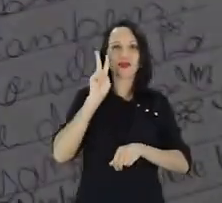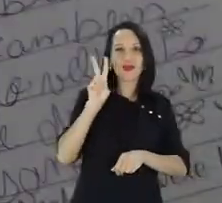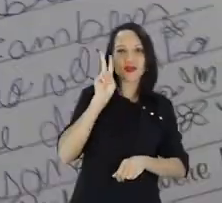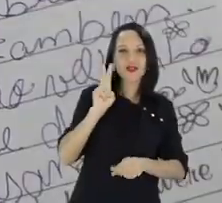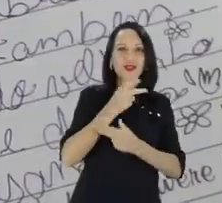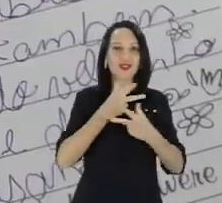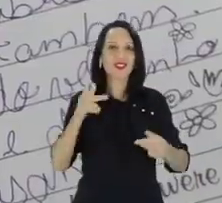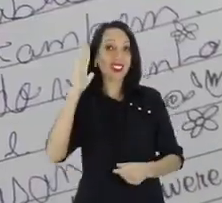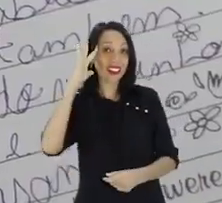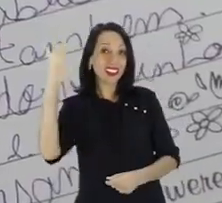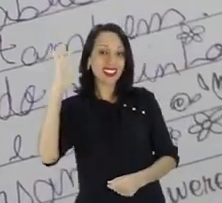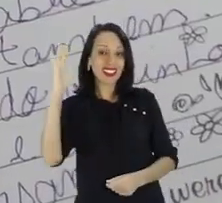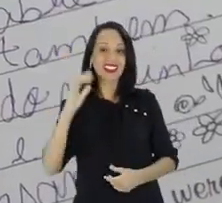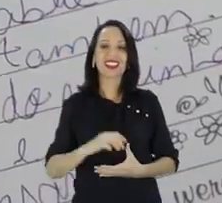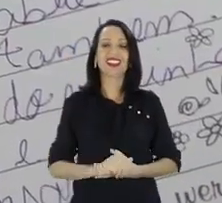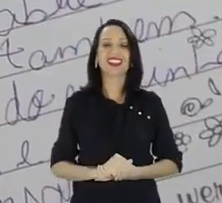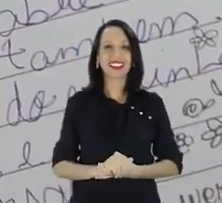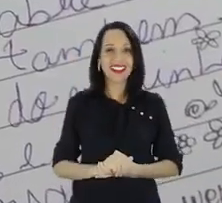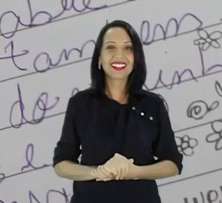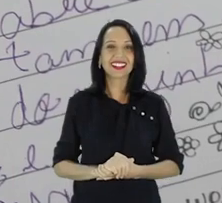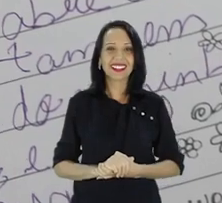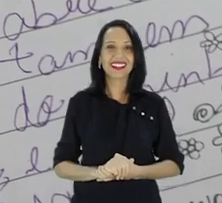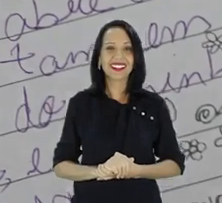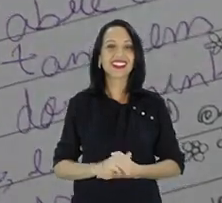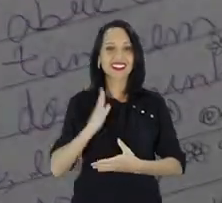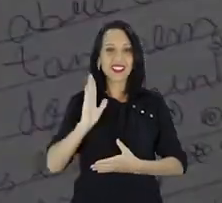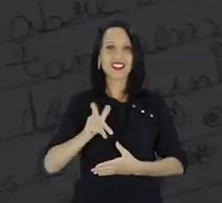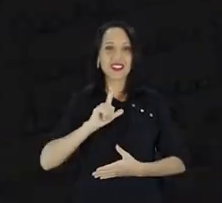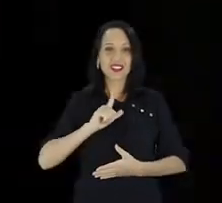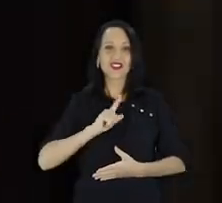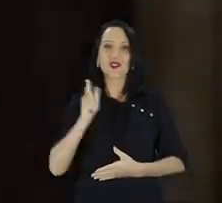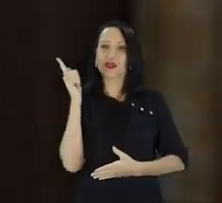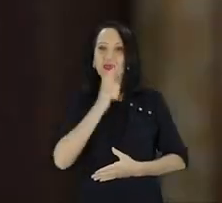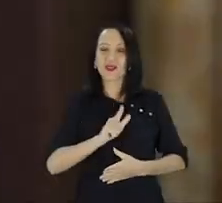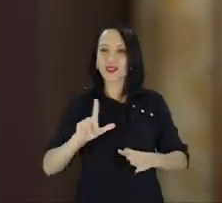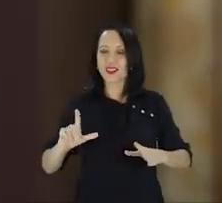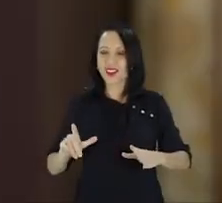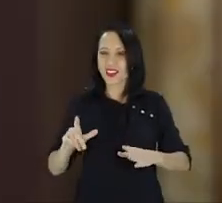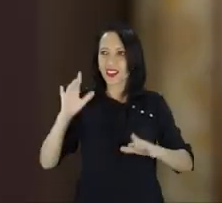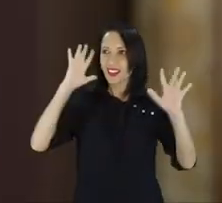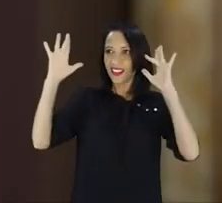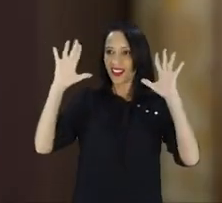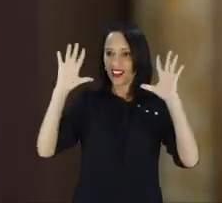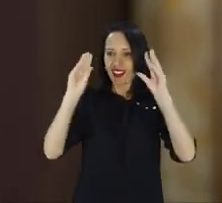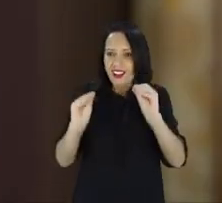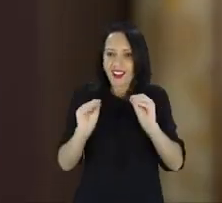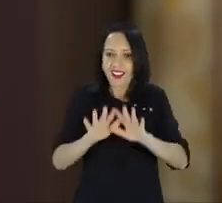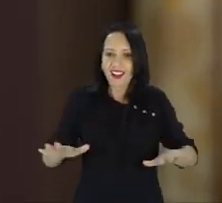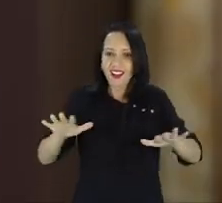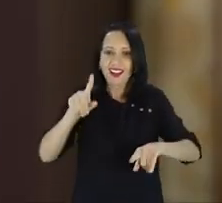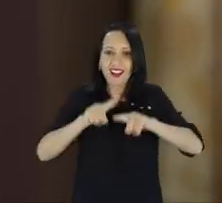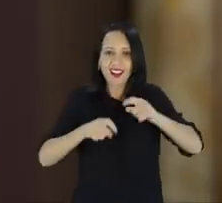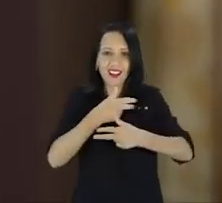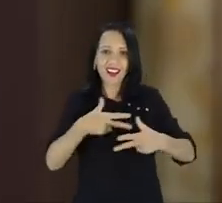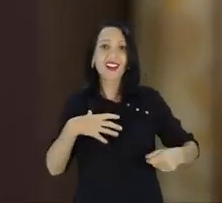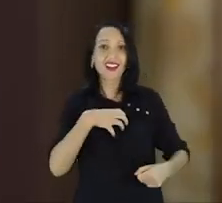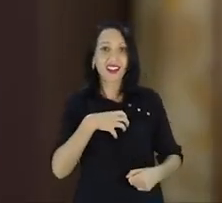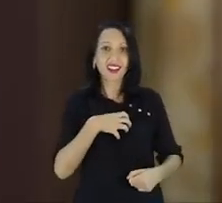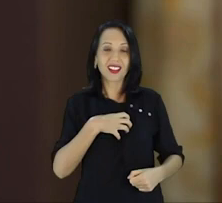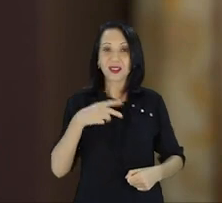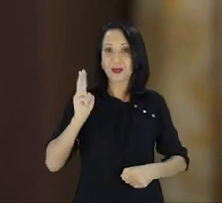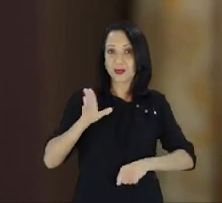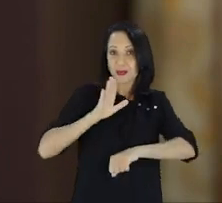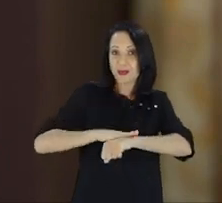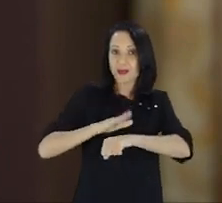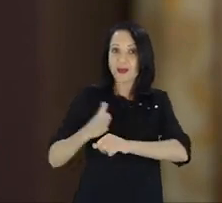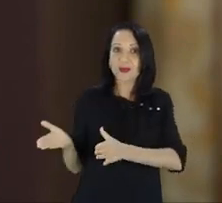visto no sonho e tava muito distante de conseguir materializar essas ideias por um outro lado eu